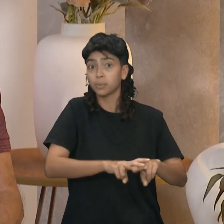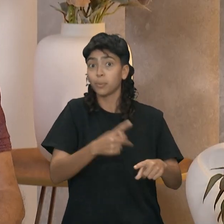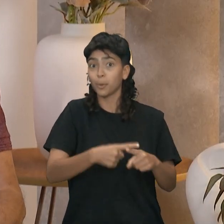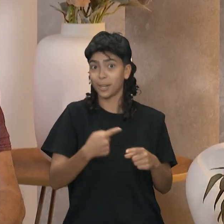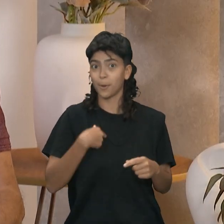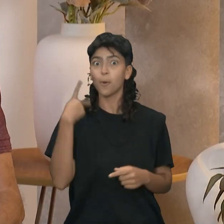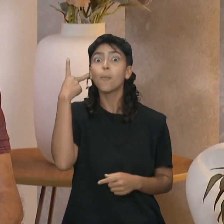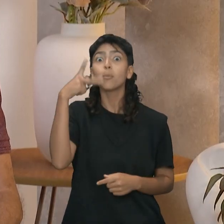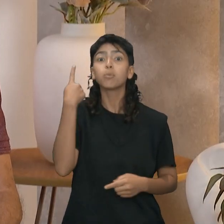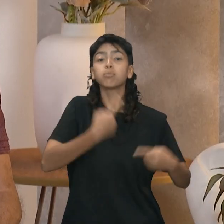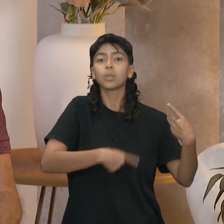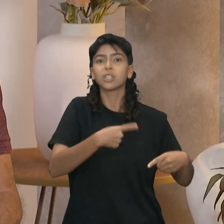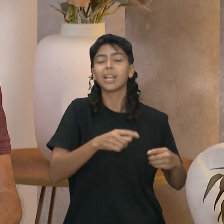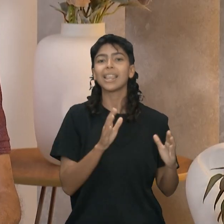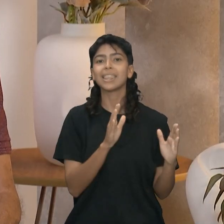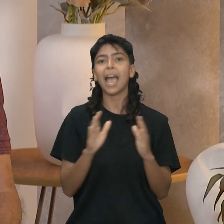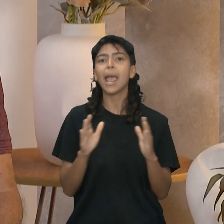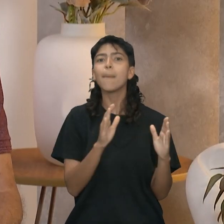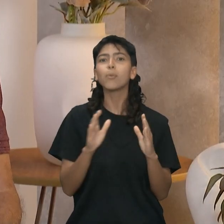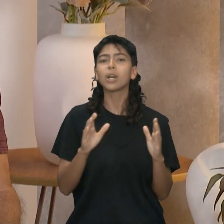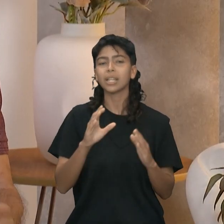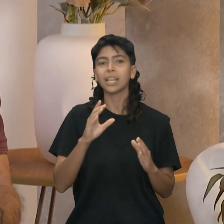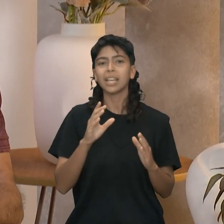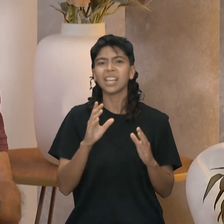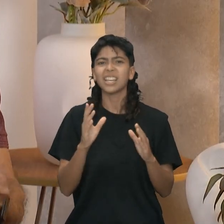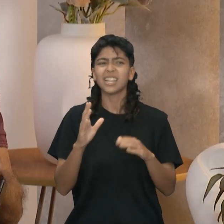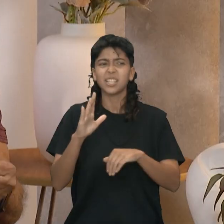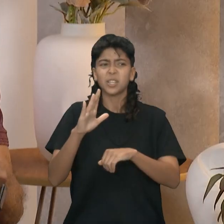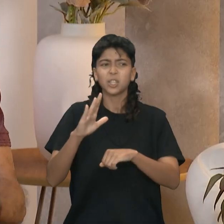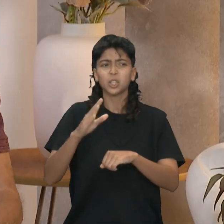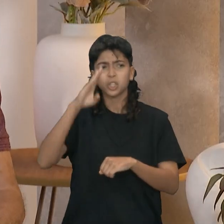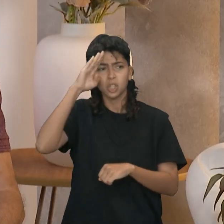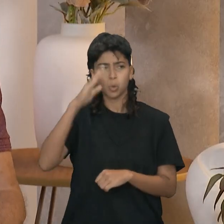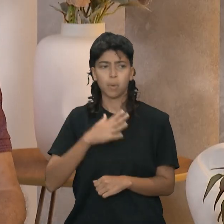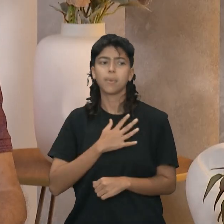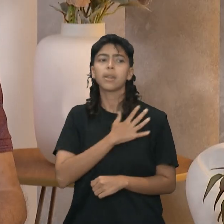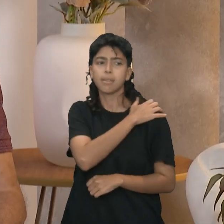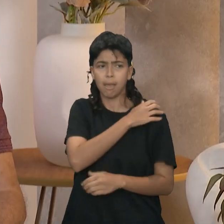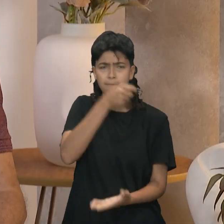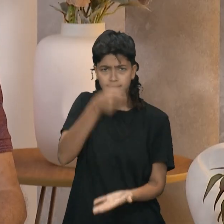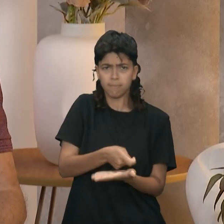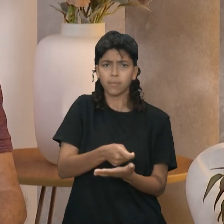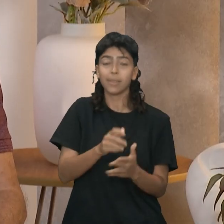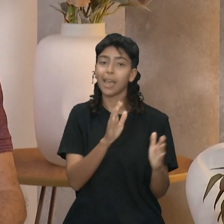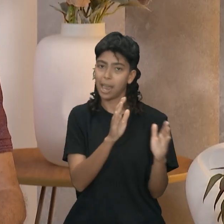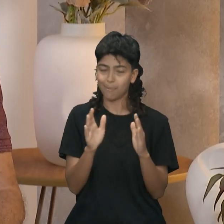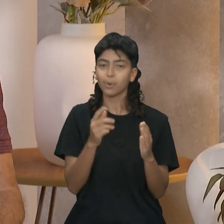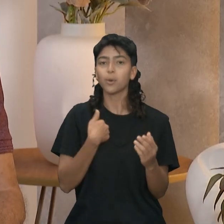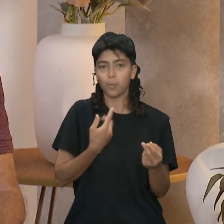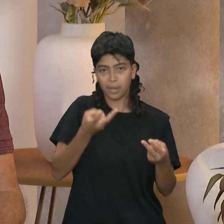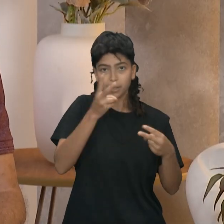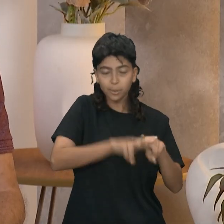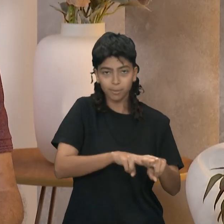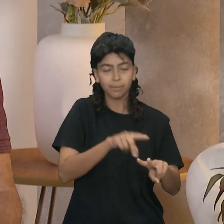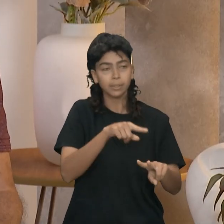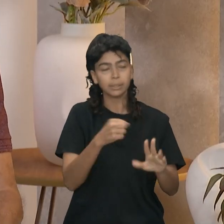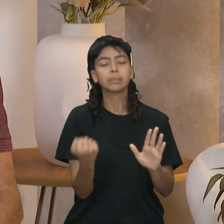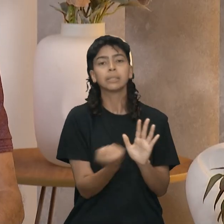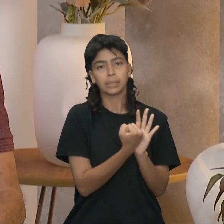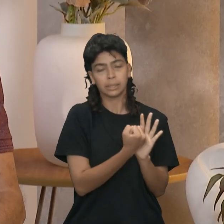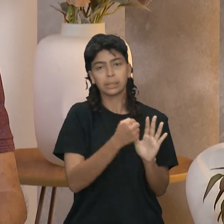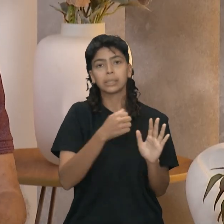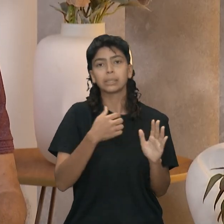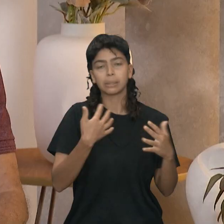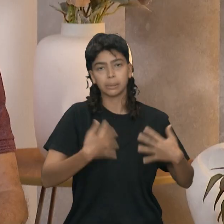época ainda era ditadura militar, né? Claro que são momentos marcantes que marcam também a nossa trajetória, né? Mas tem também